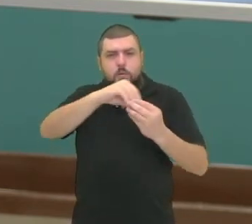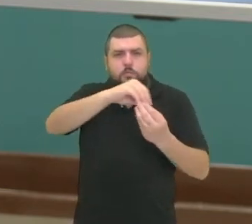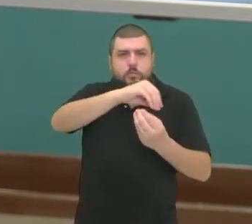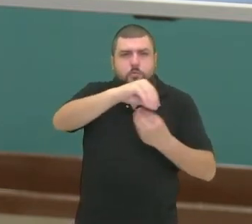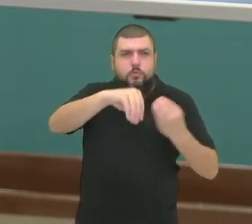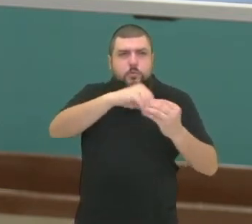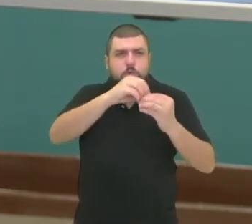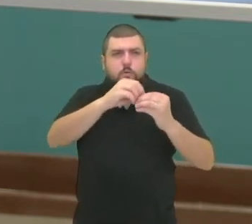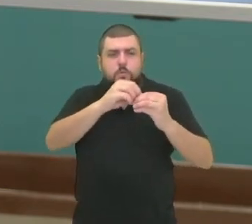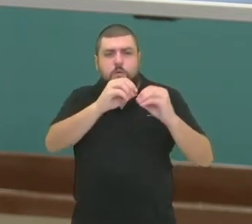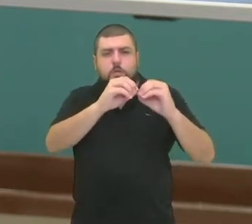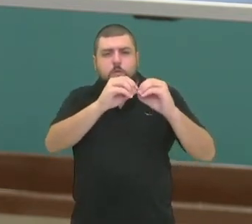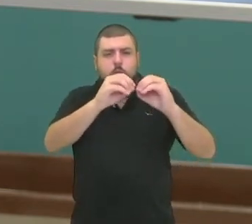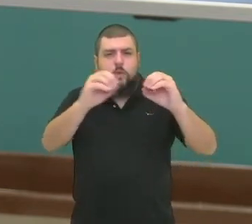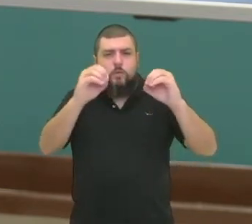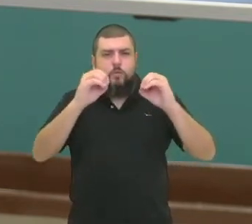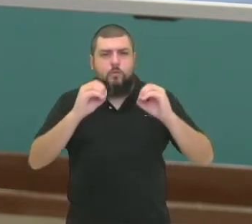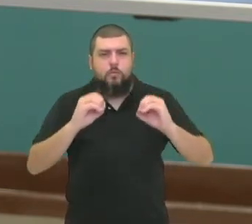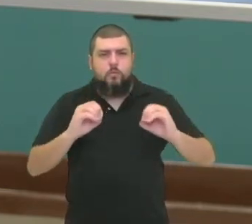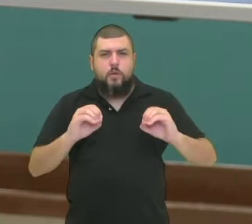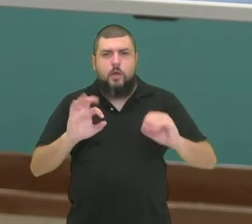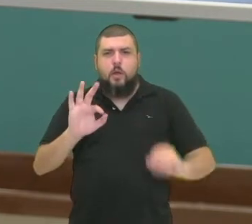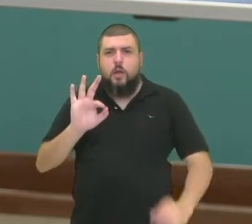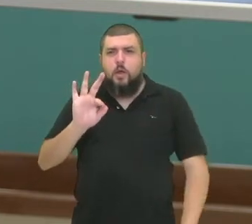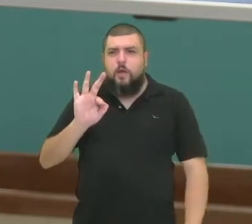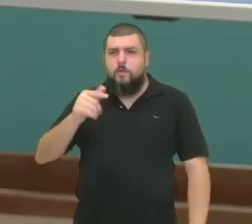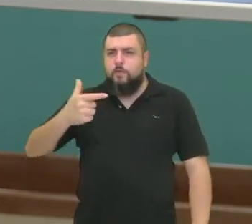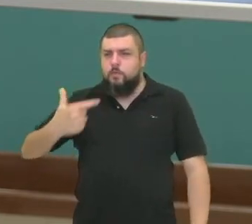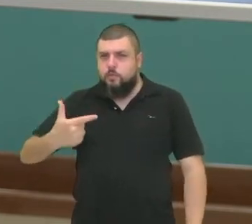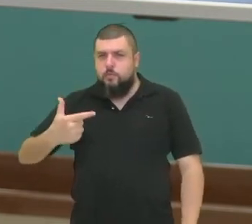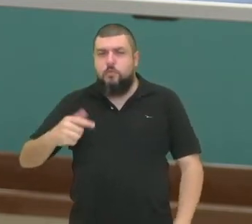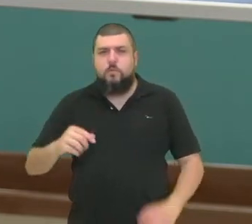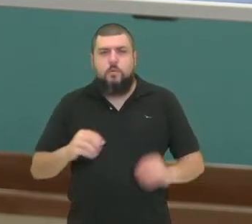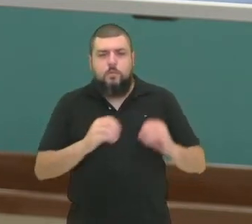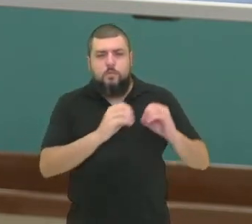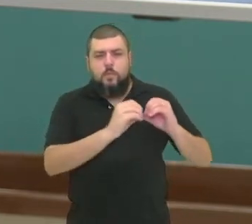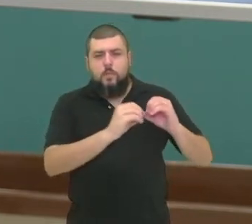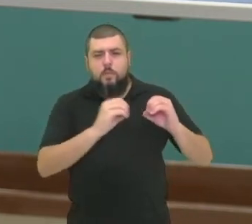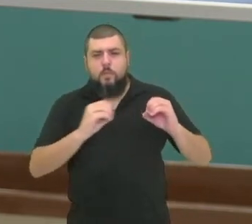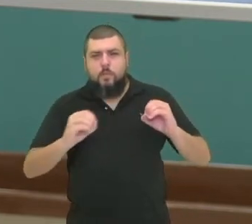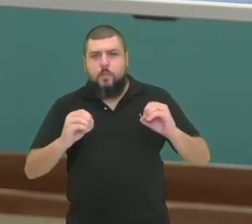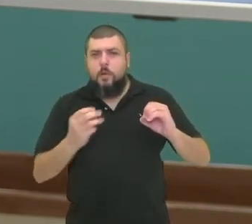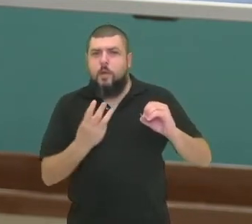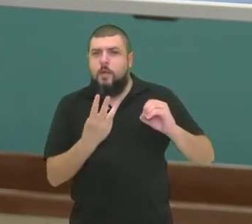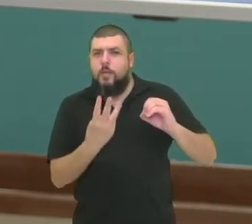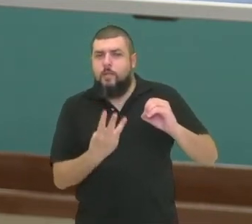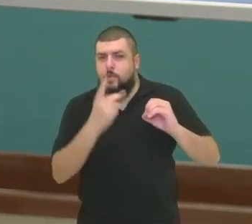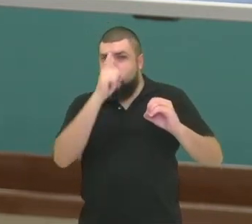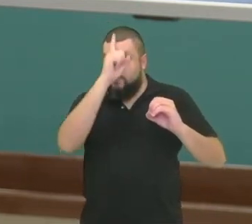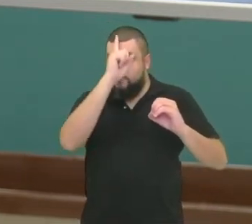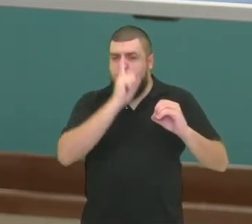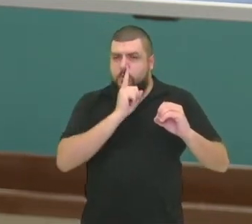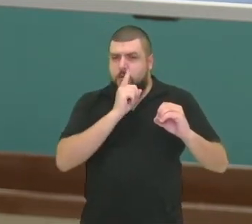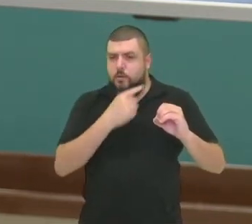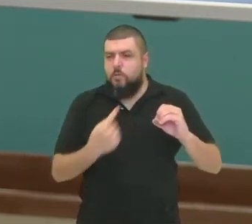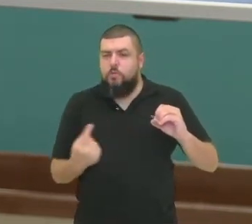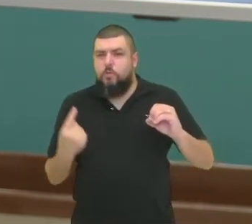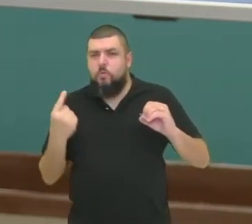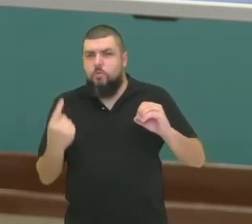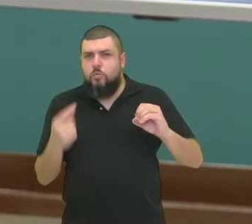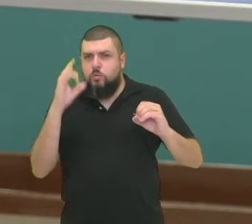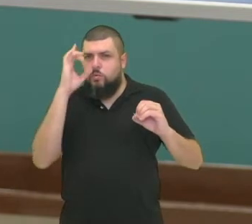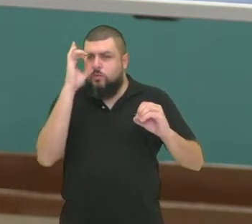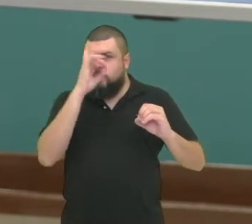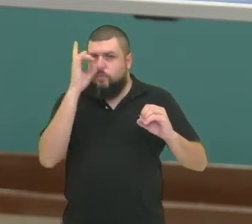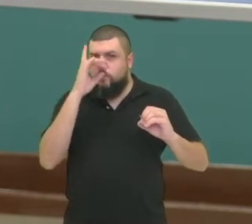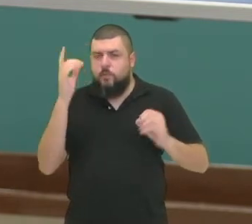resultado F2 de 3 indivíduos amarelos e apenas um